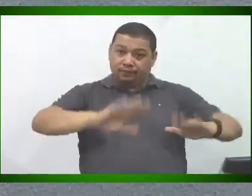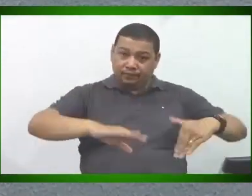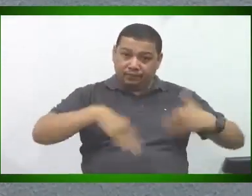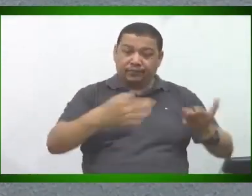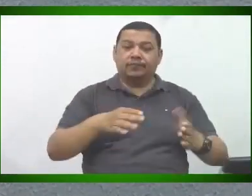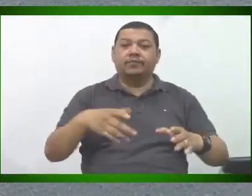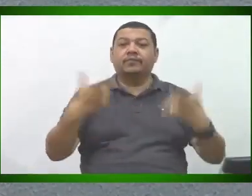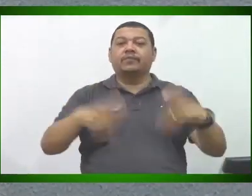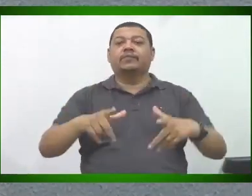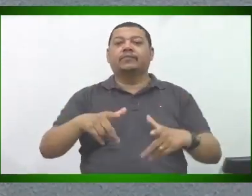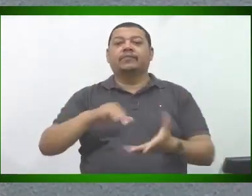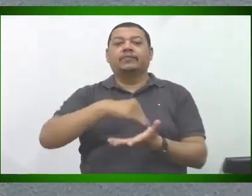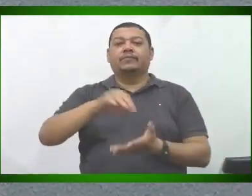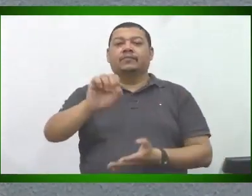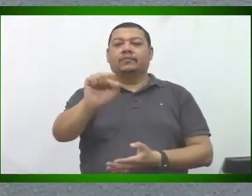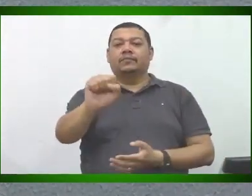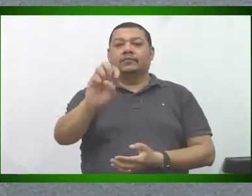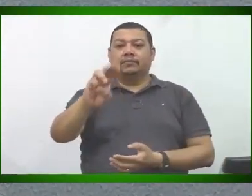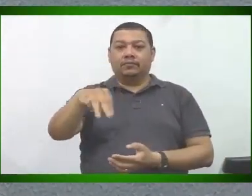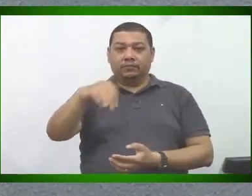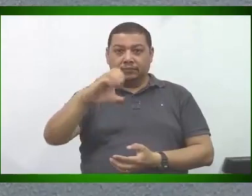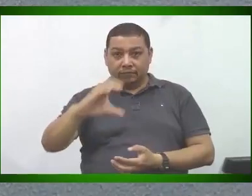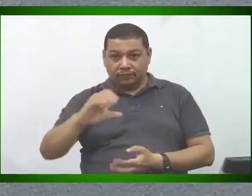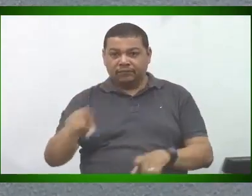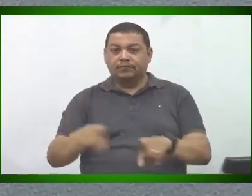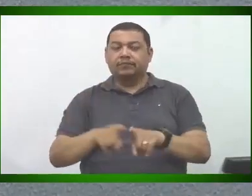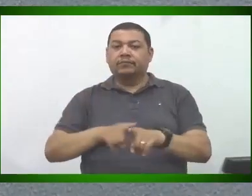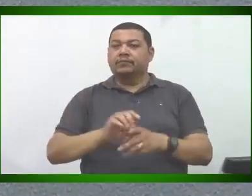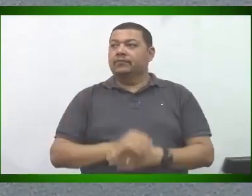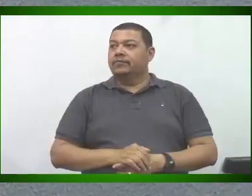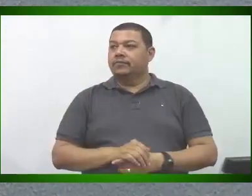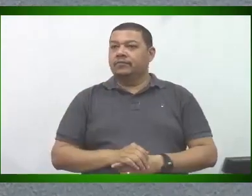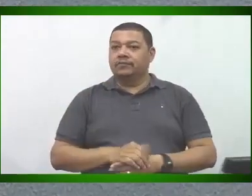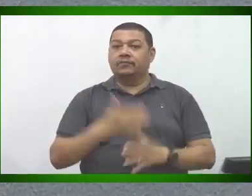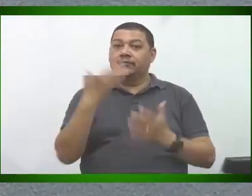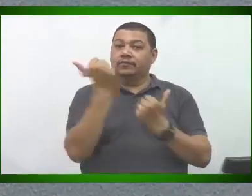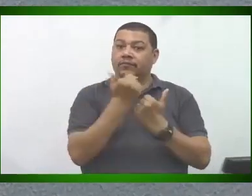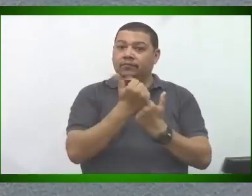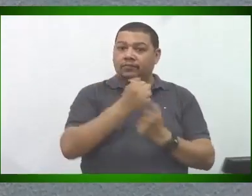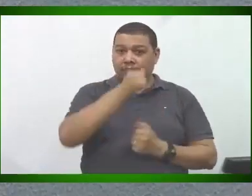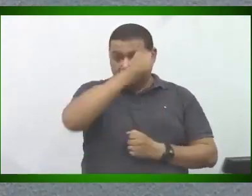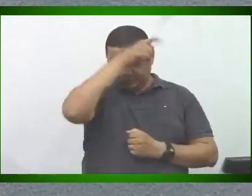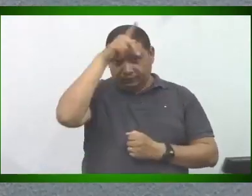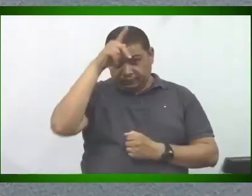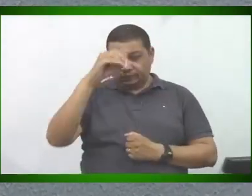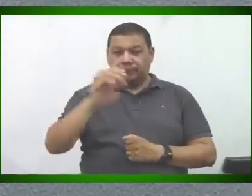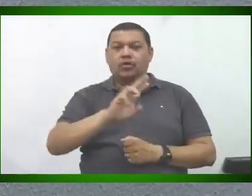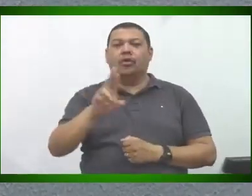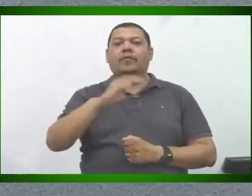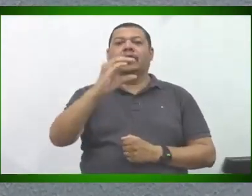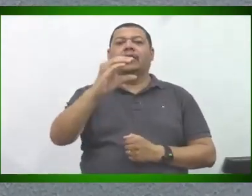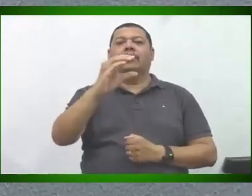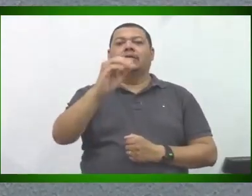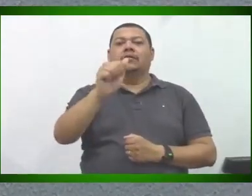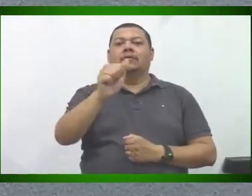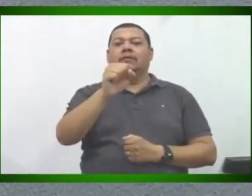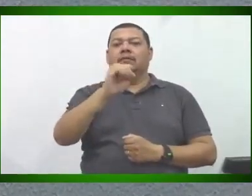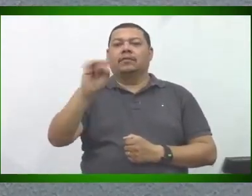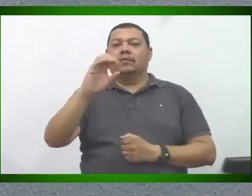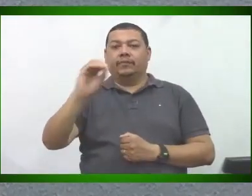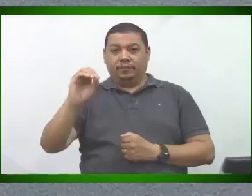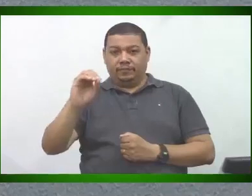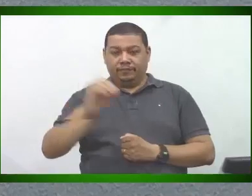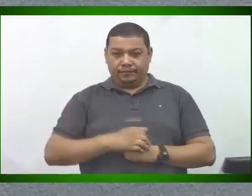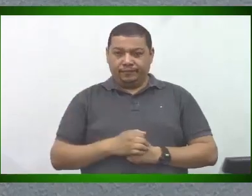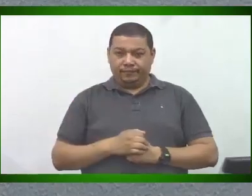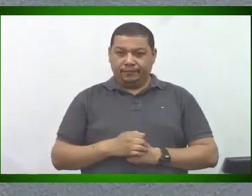MEC, ao qual também estava presente lá o Cássio. O Cássio está aí de prefeito no momento, o